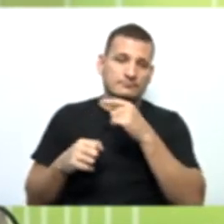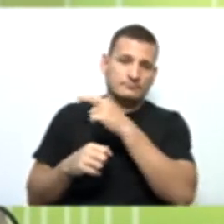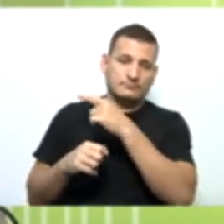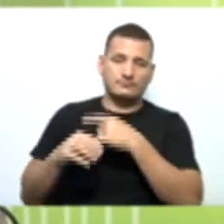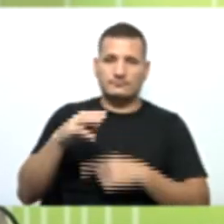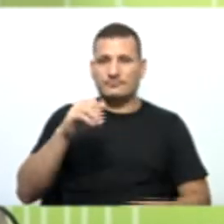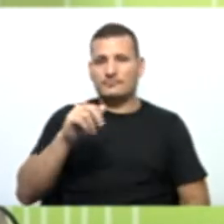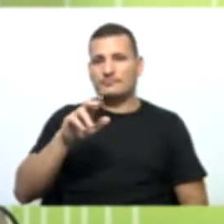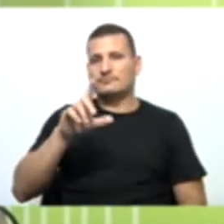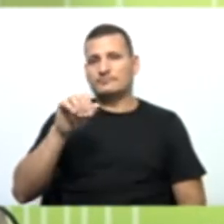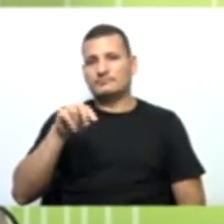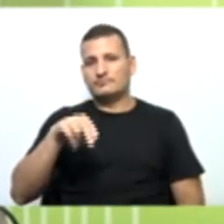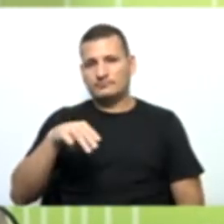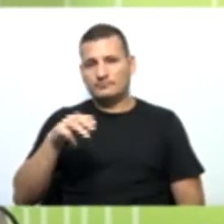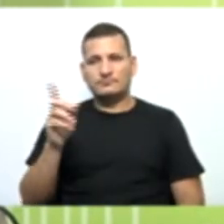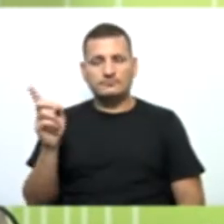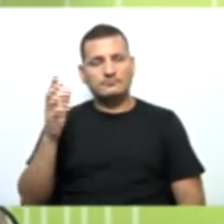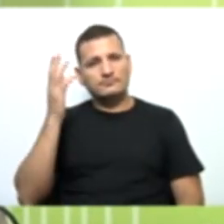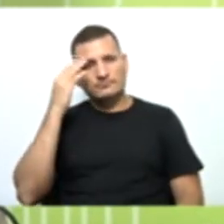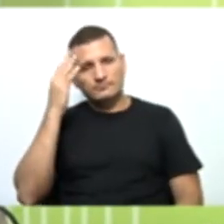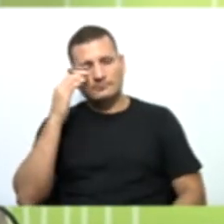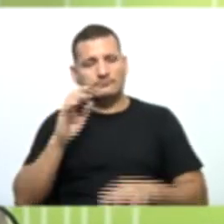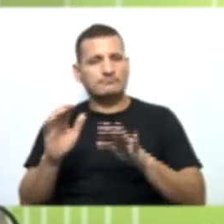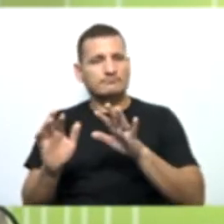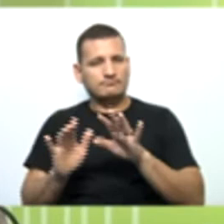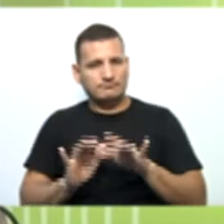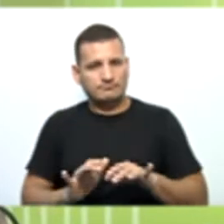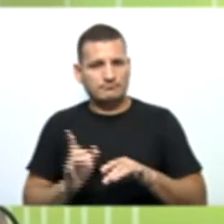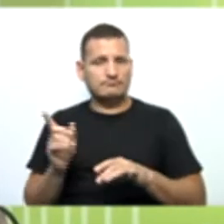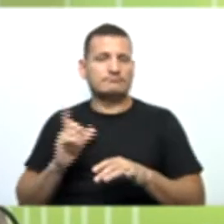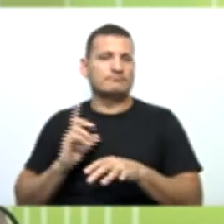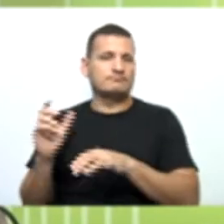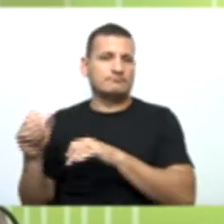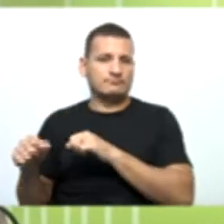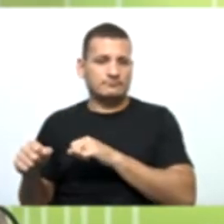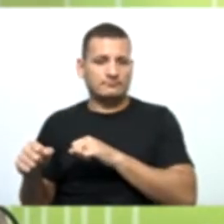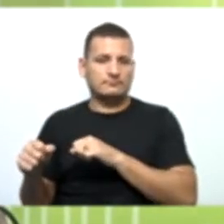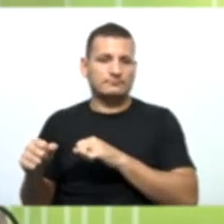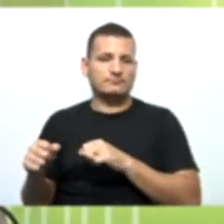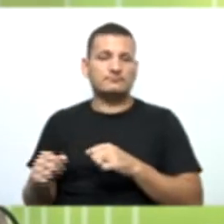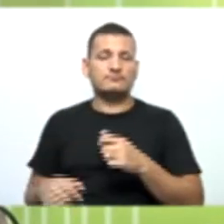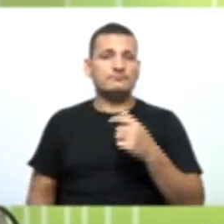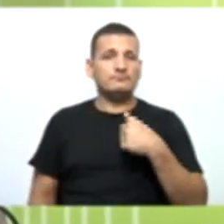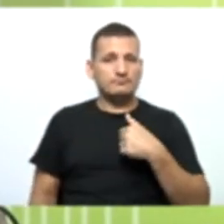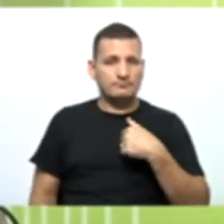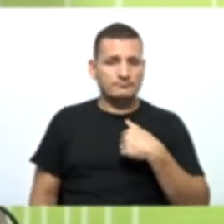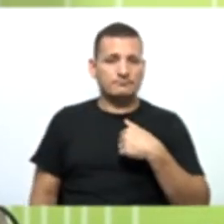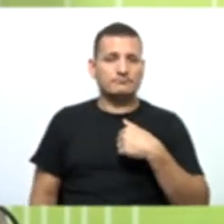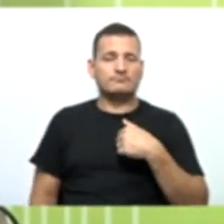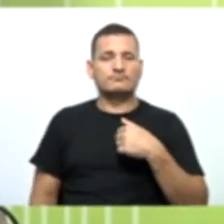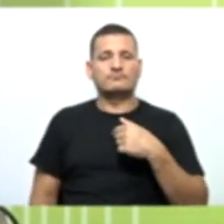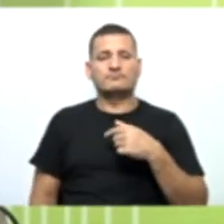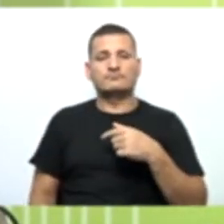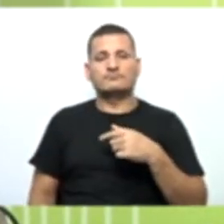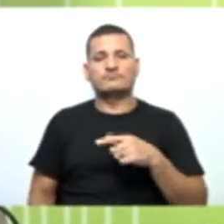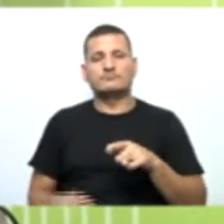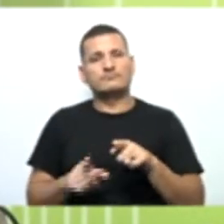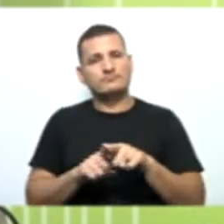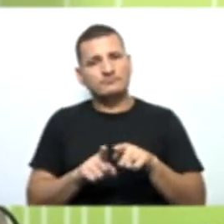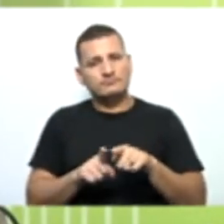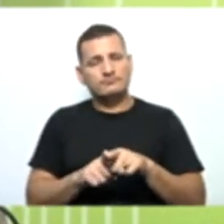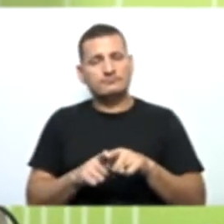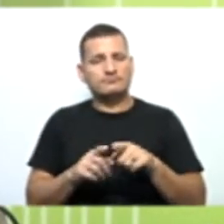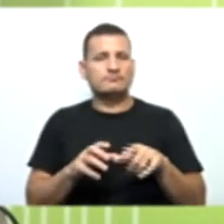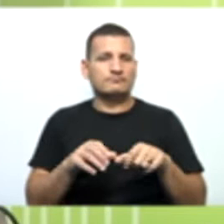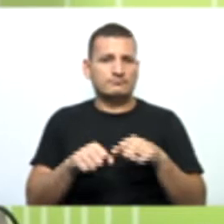ele domina informática, ele conhece desenvolvimento, teve uma formação. Eu, a Luísa, também domino do conteúdo, tive uma